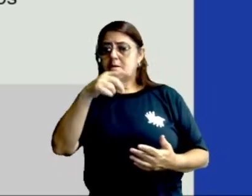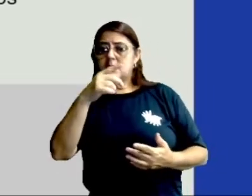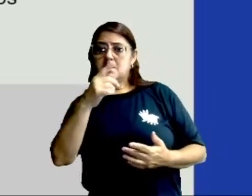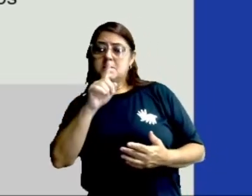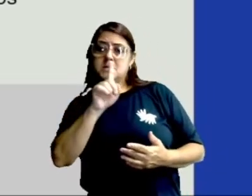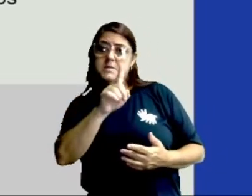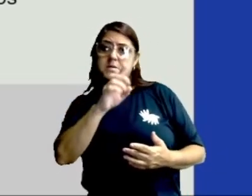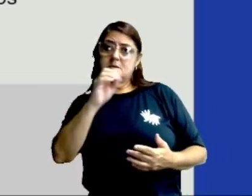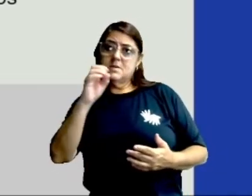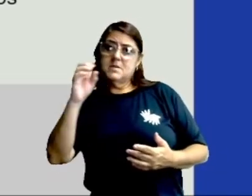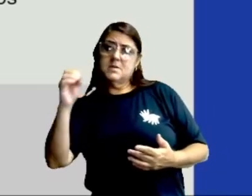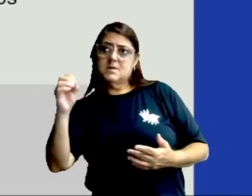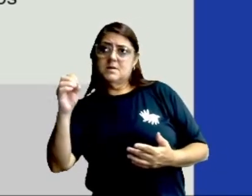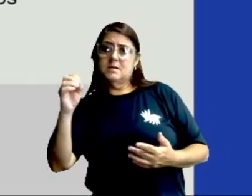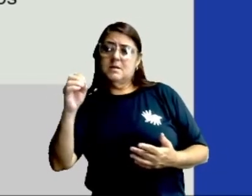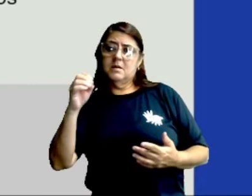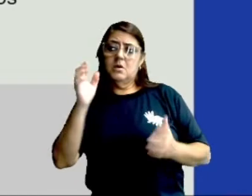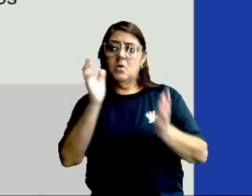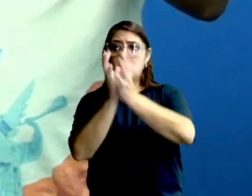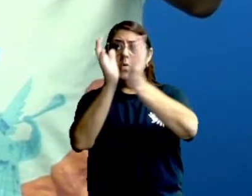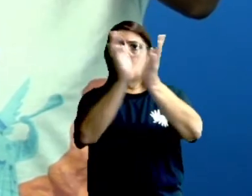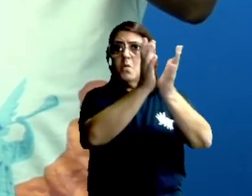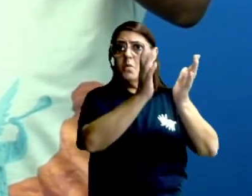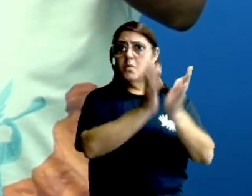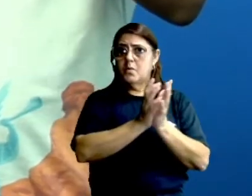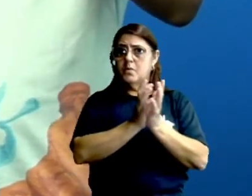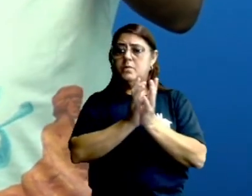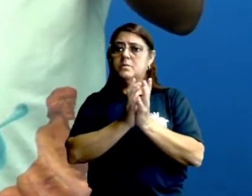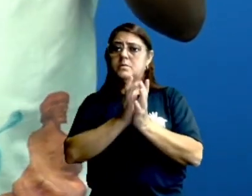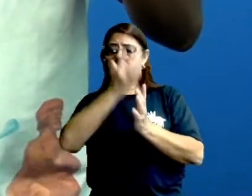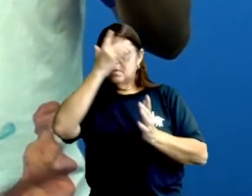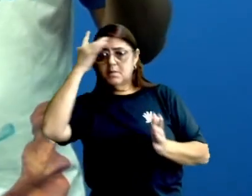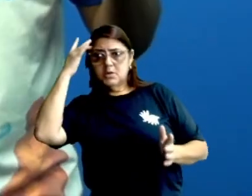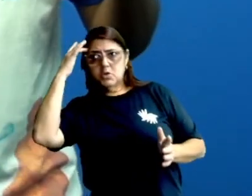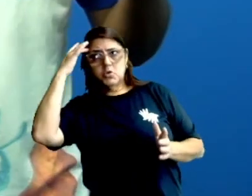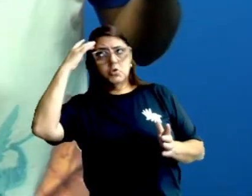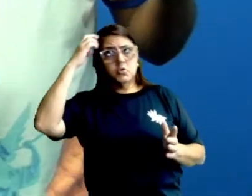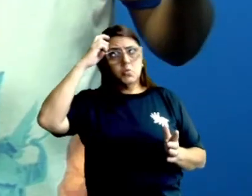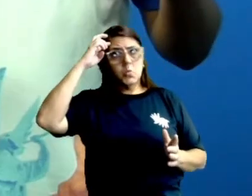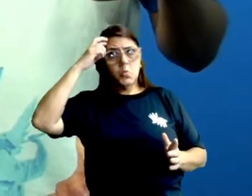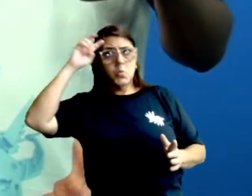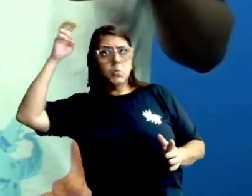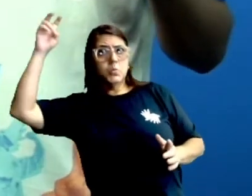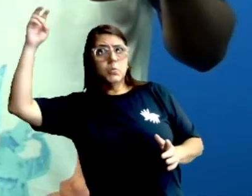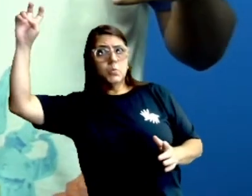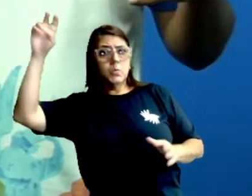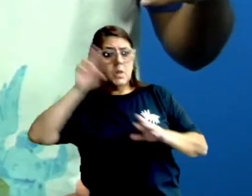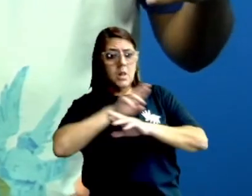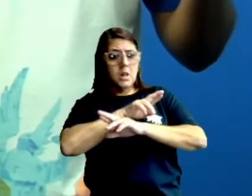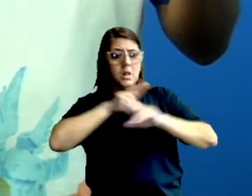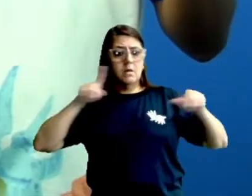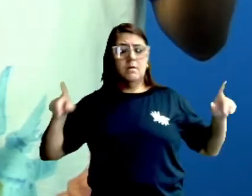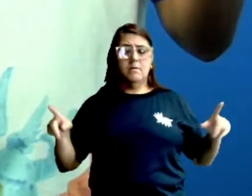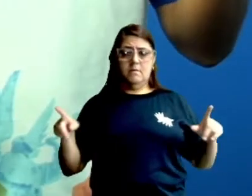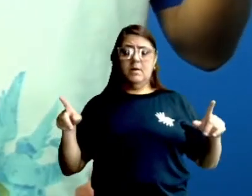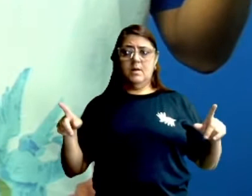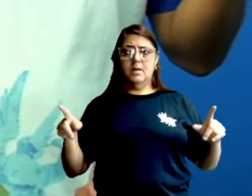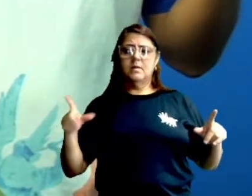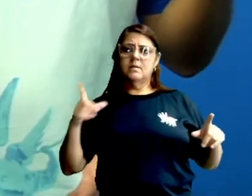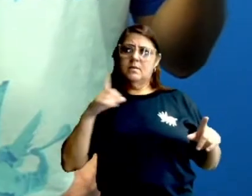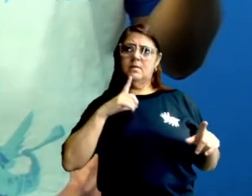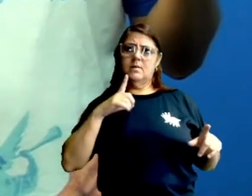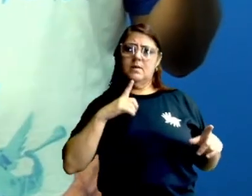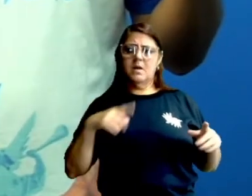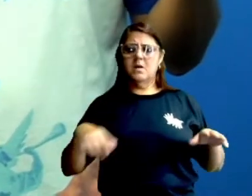a 100 grupos de pessoas que possuíam culturas diferentes, né? Elas possuíam culturas diferentes apesar de